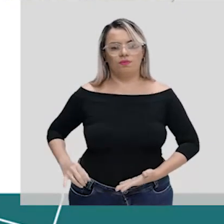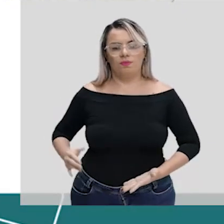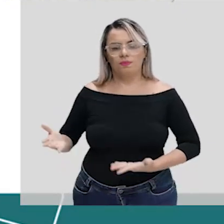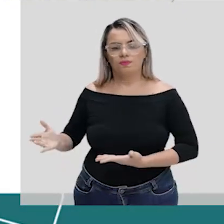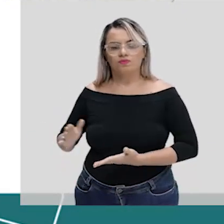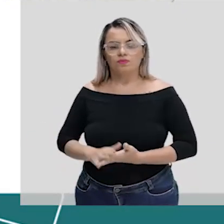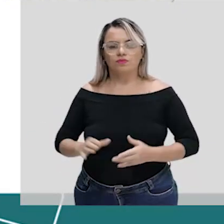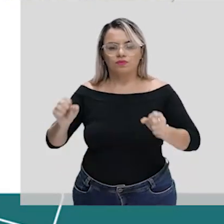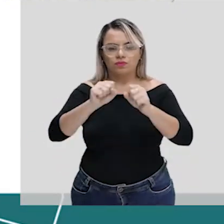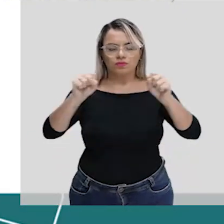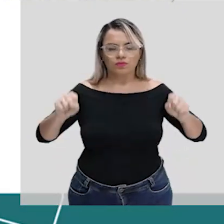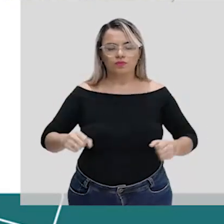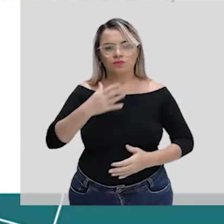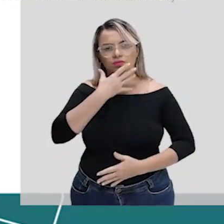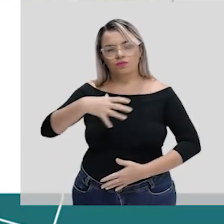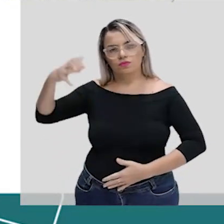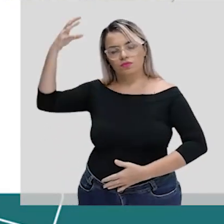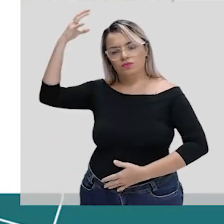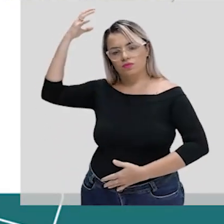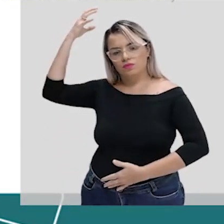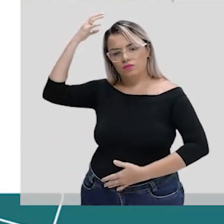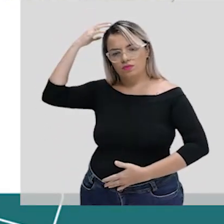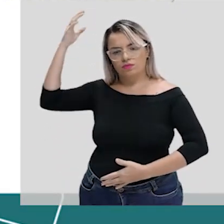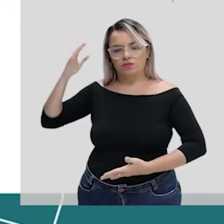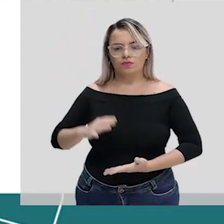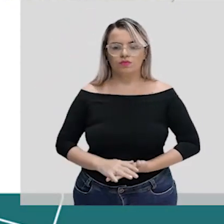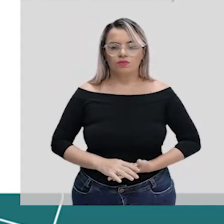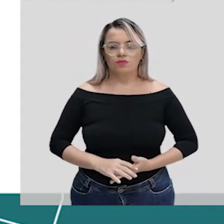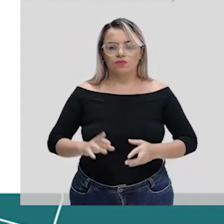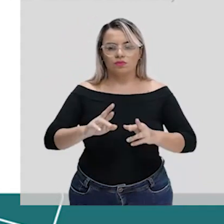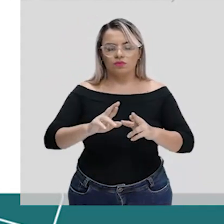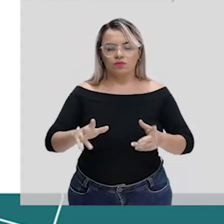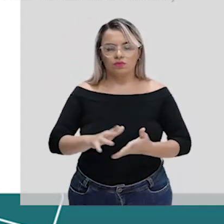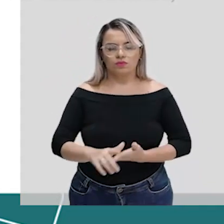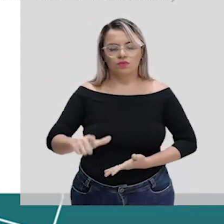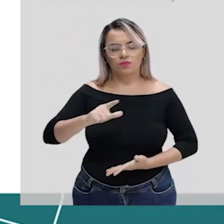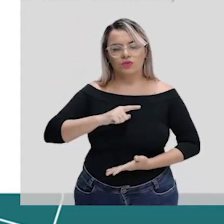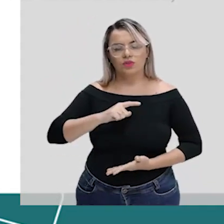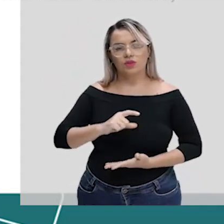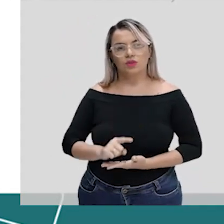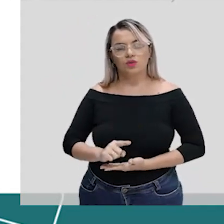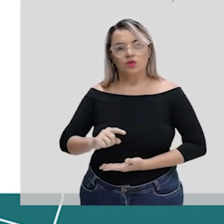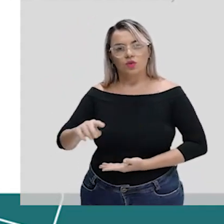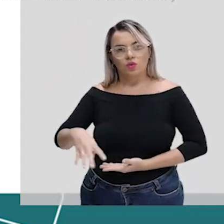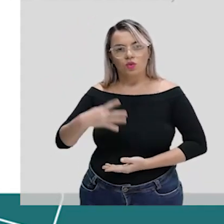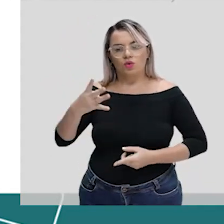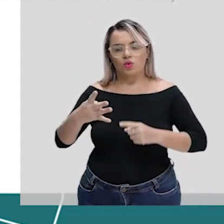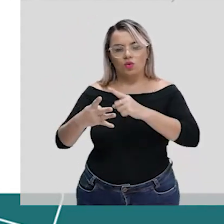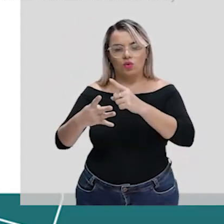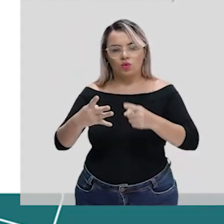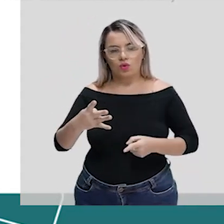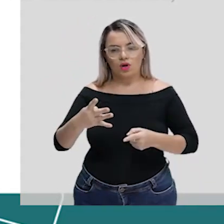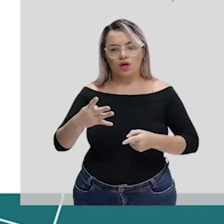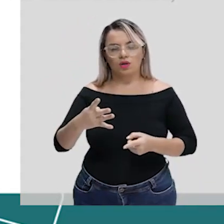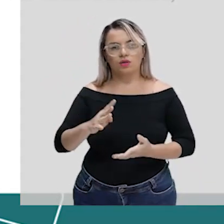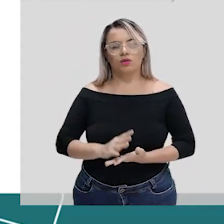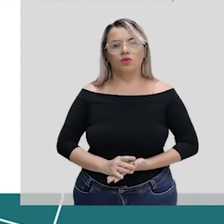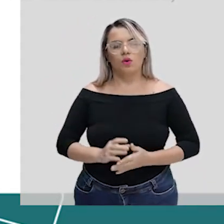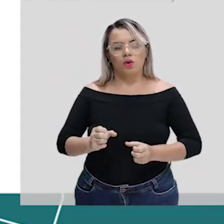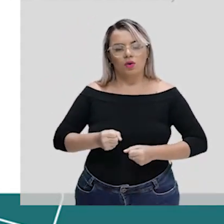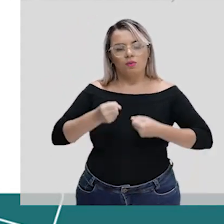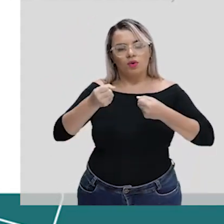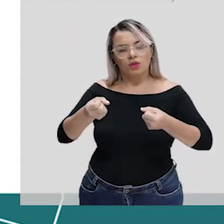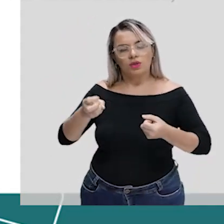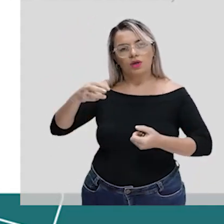O sistema monárquico se diferenciava pela existência de um quarto poder, que era o poder moderador,